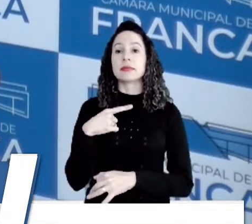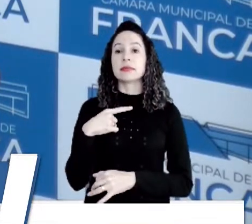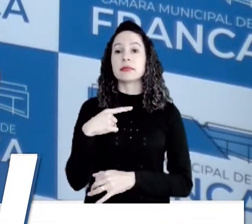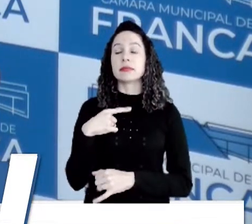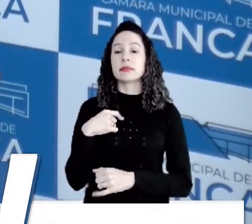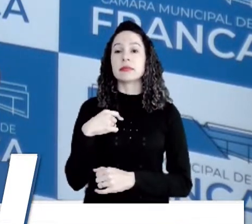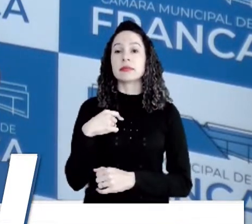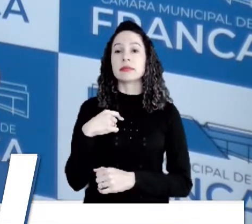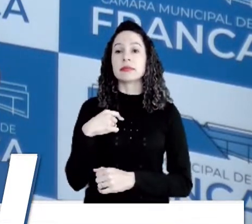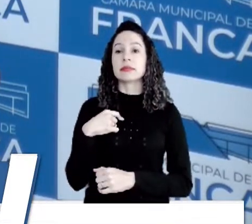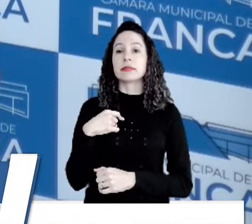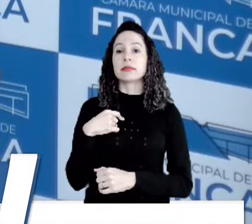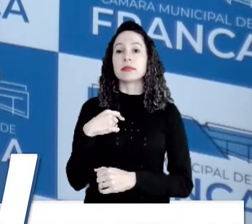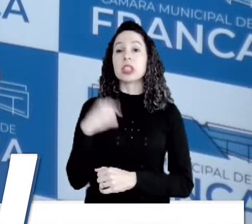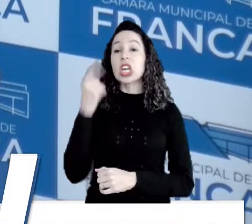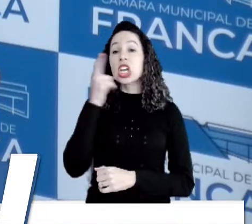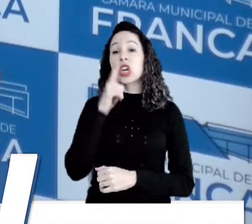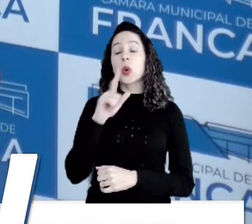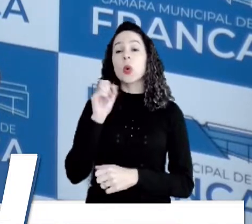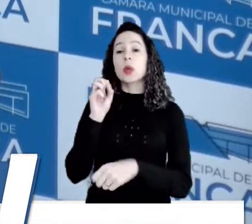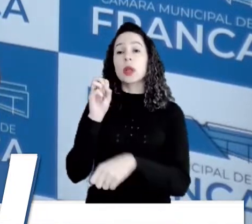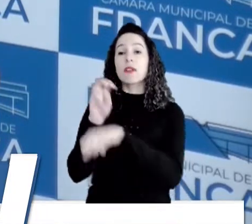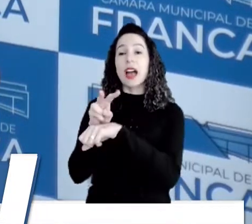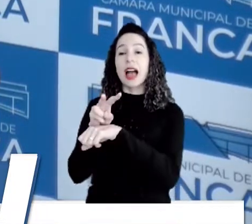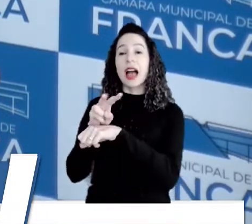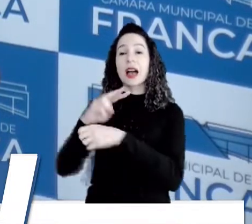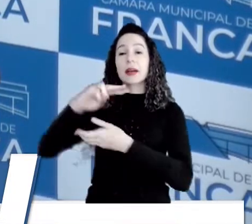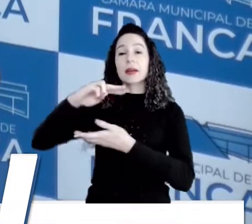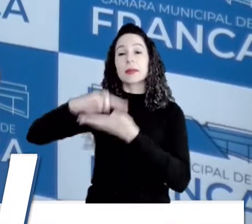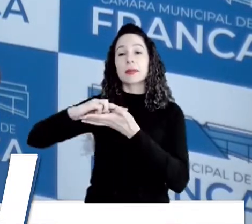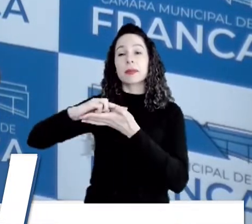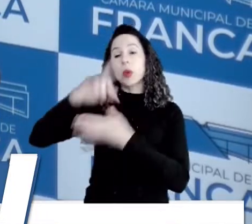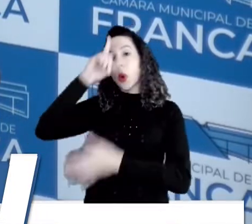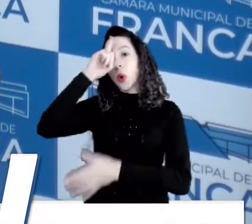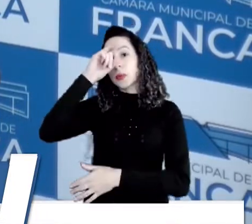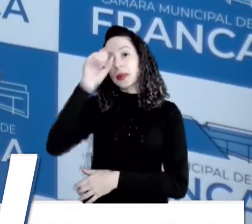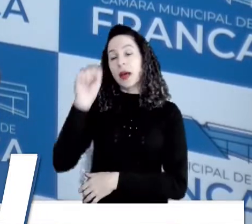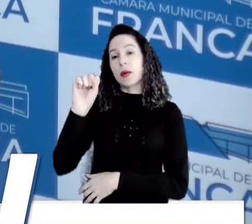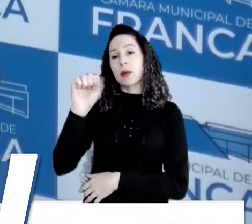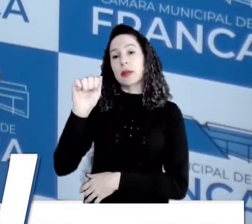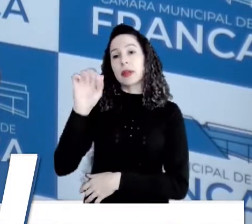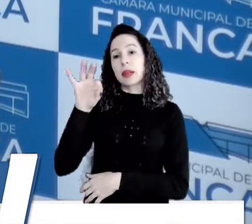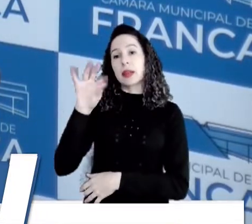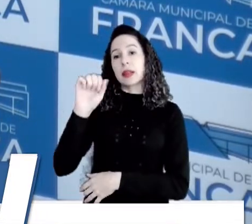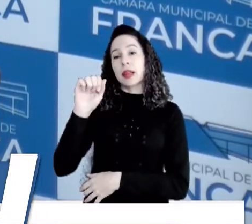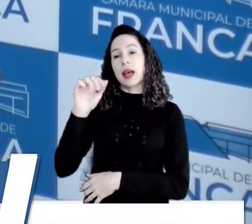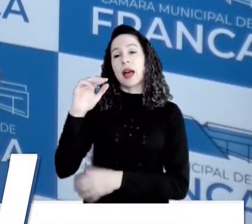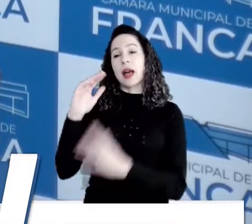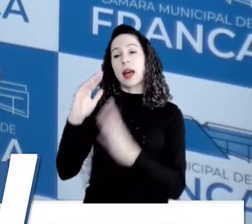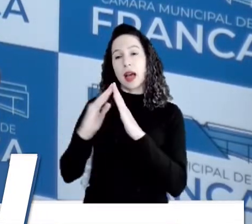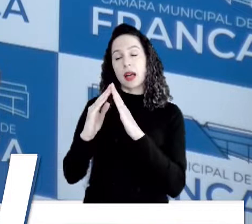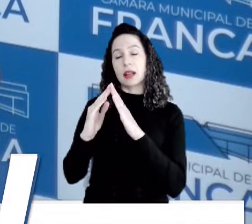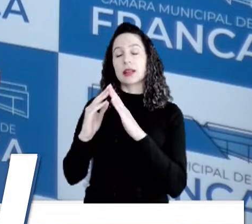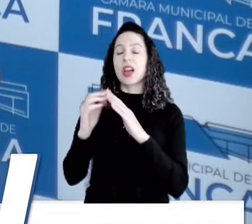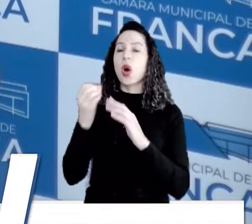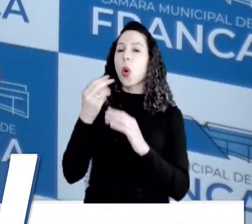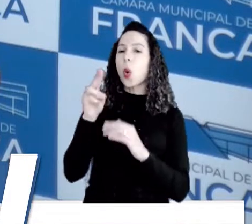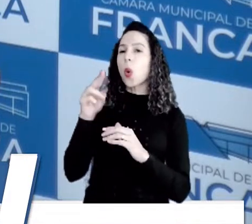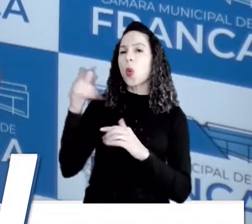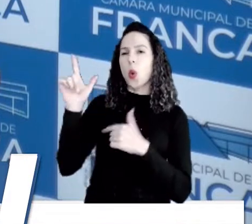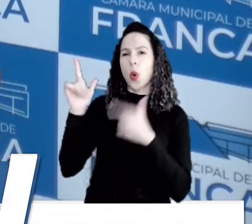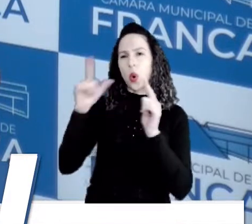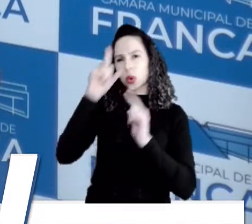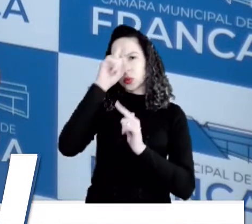em obter uma vaga no leito da Santa Casa ou nos hospitais da